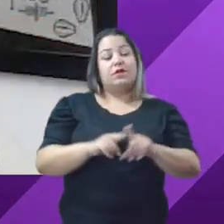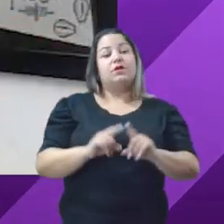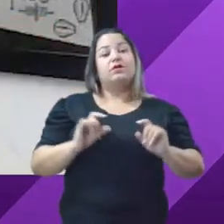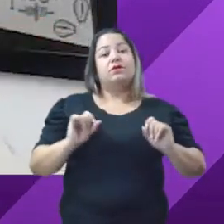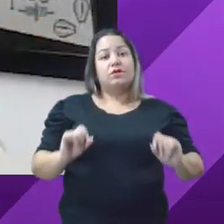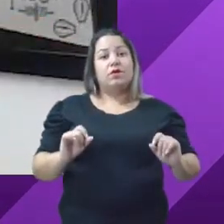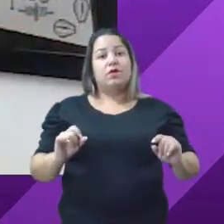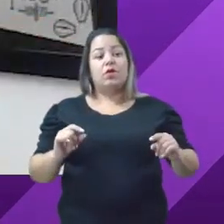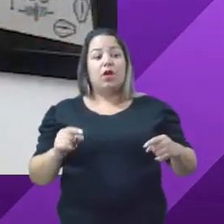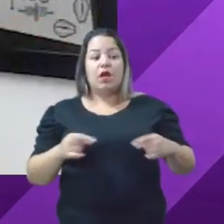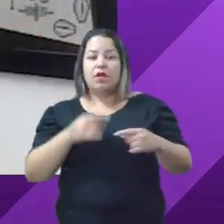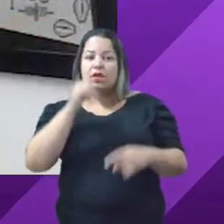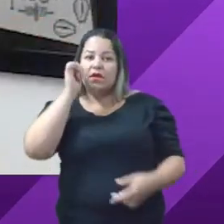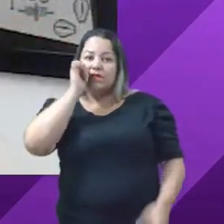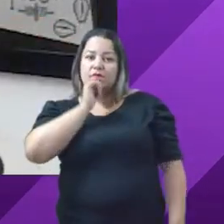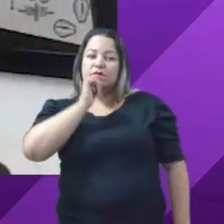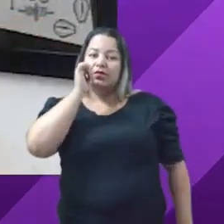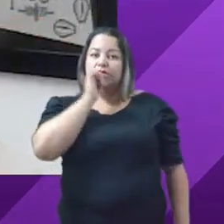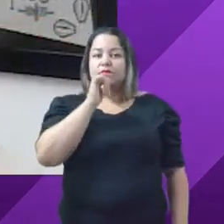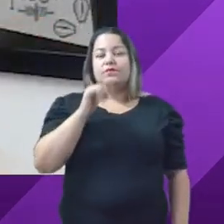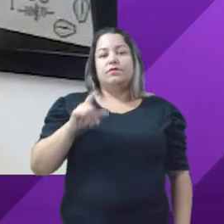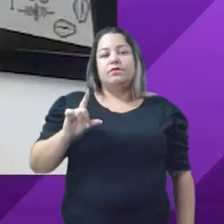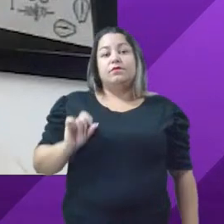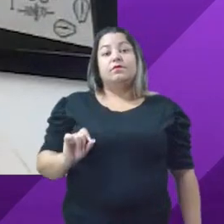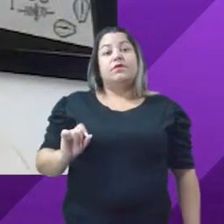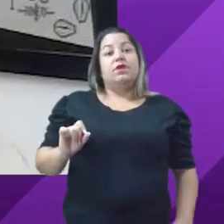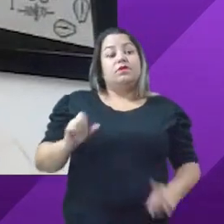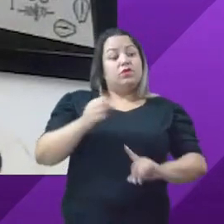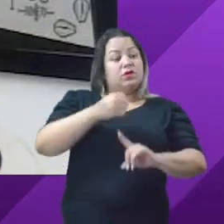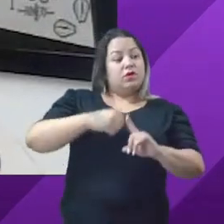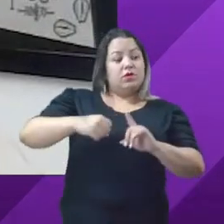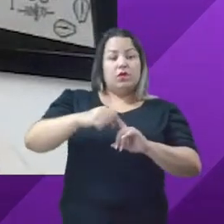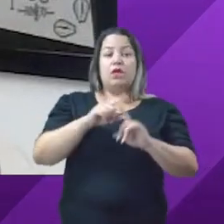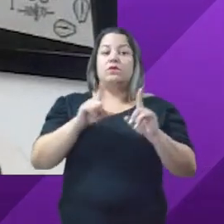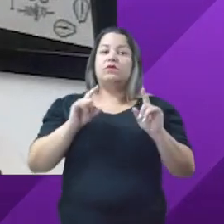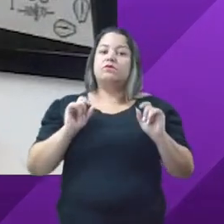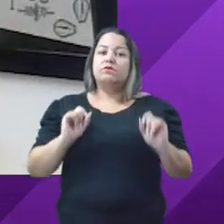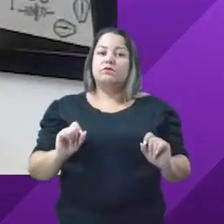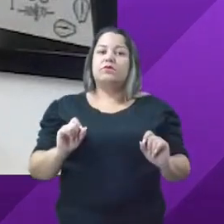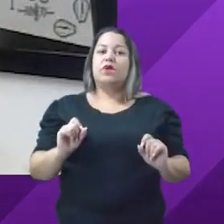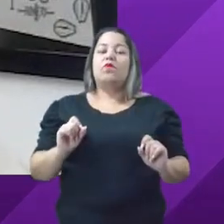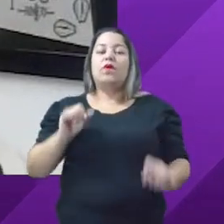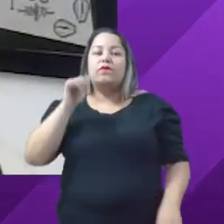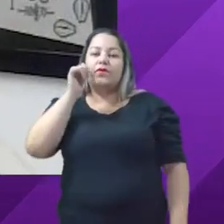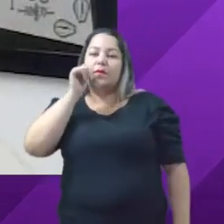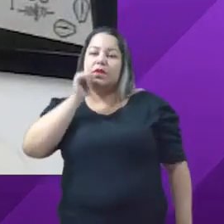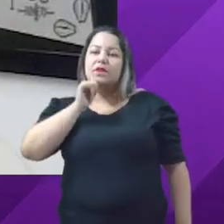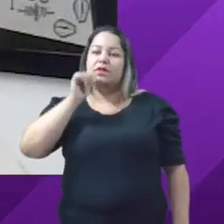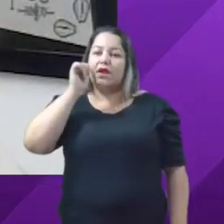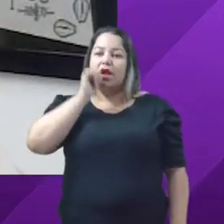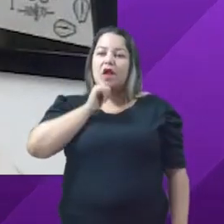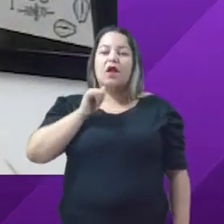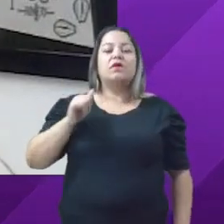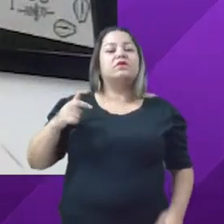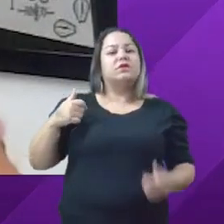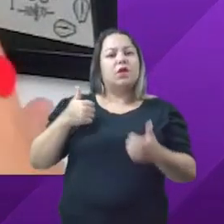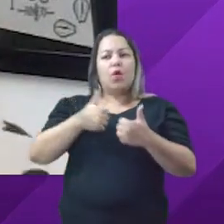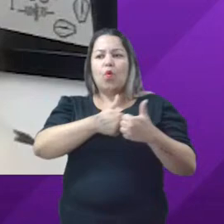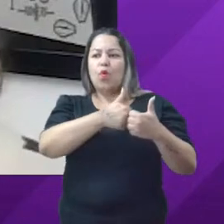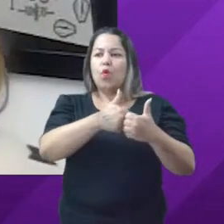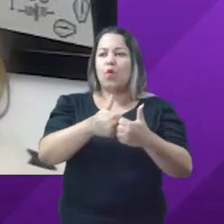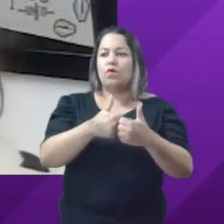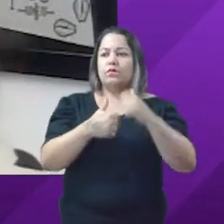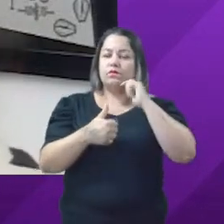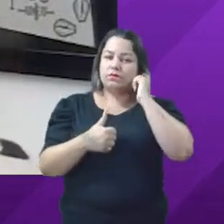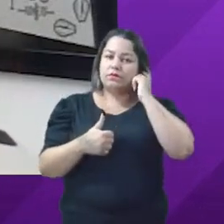dominação. E as mulheres, né, os indivíduos que são socializados com a feminilidade, são conduzidas à margem